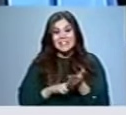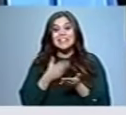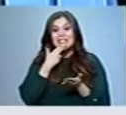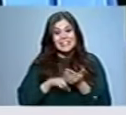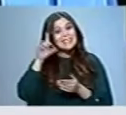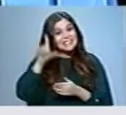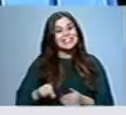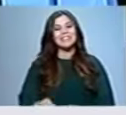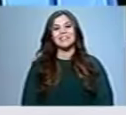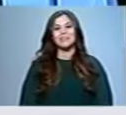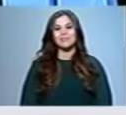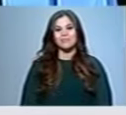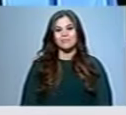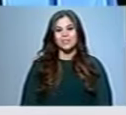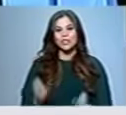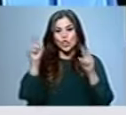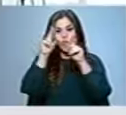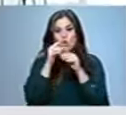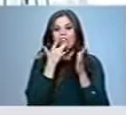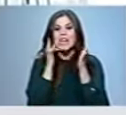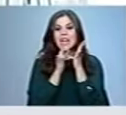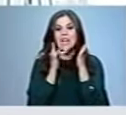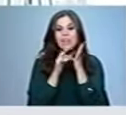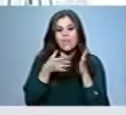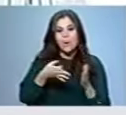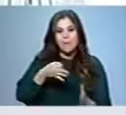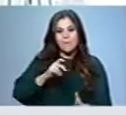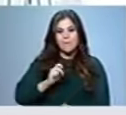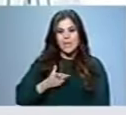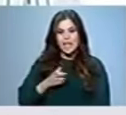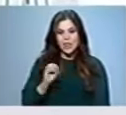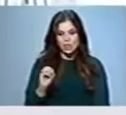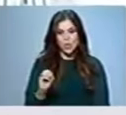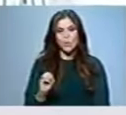Estás a sentir. E este é o novo livro do Pedro, que está